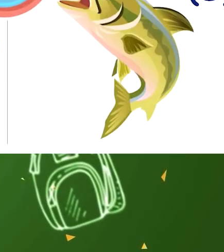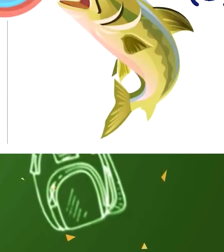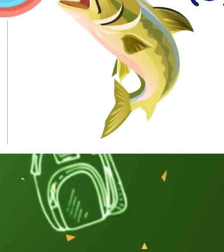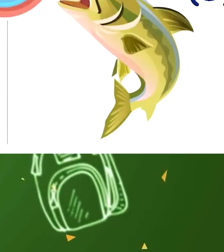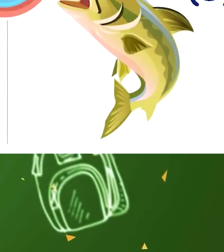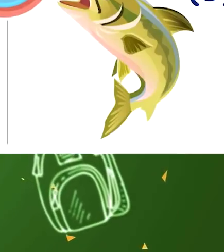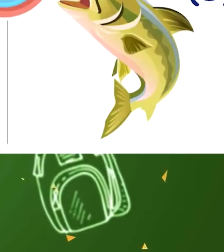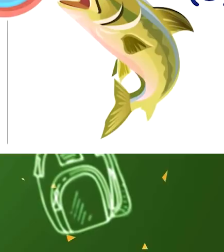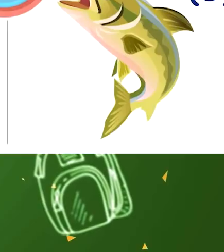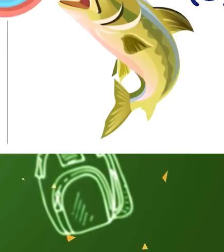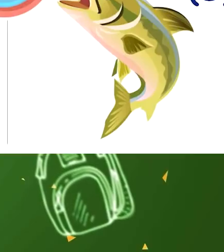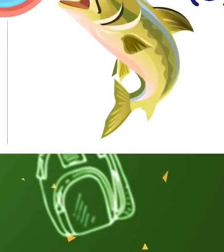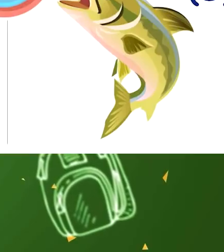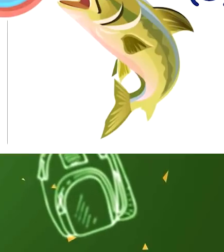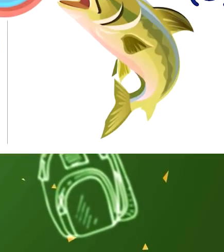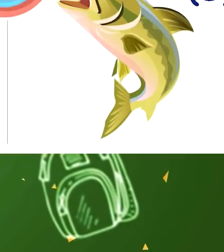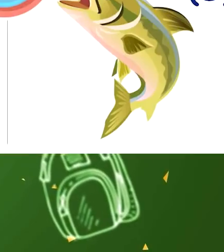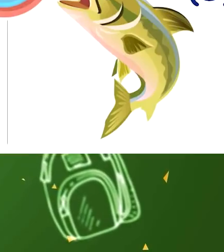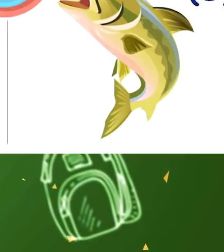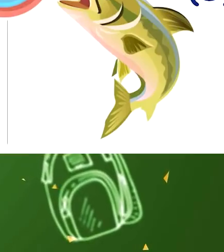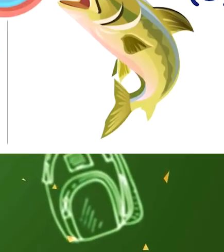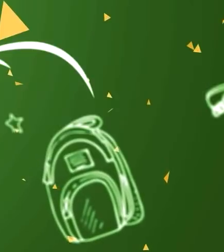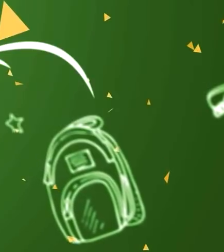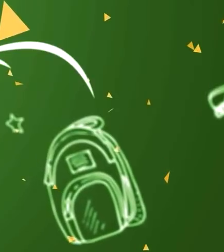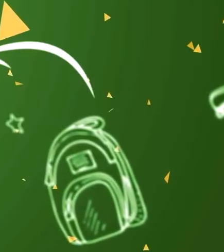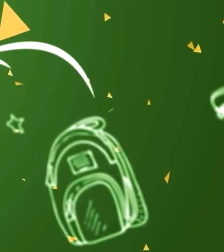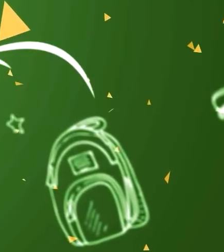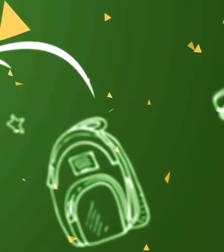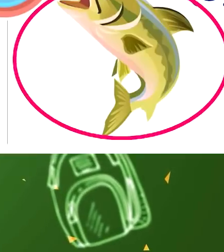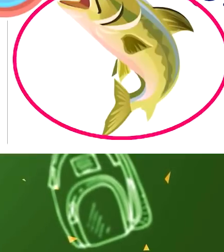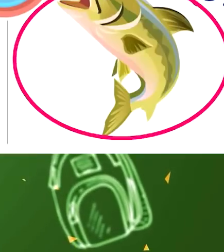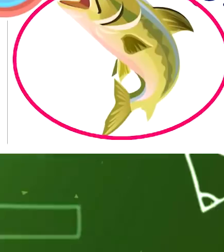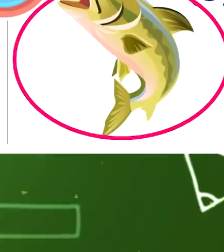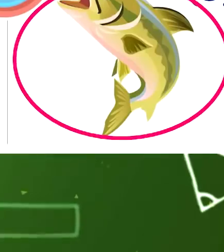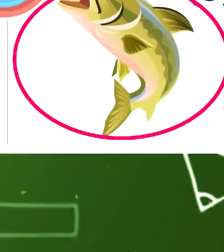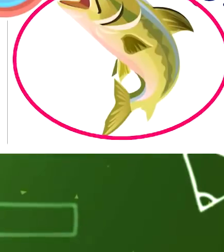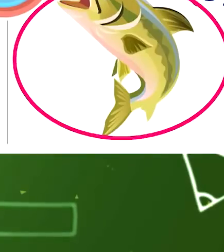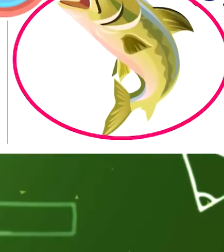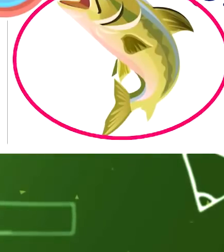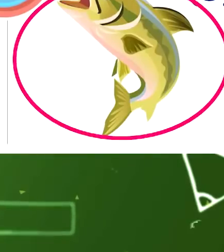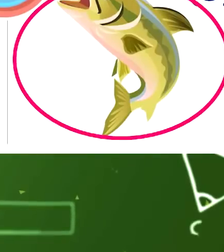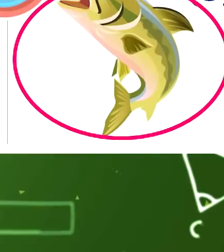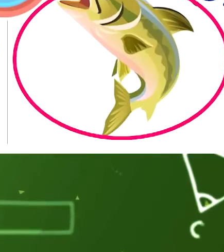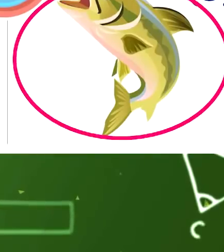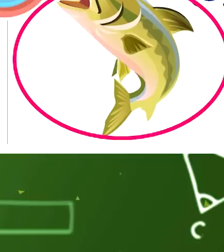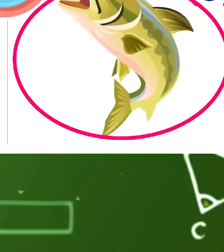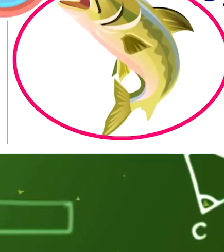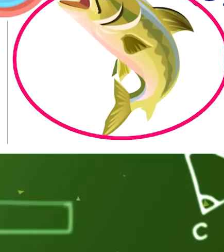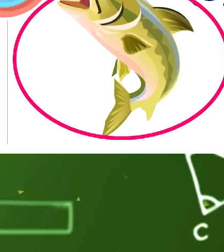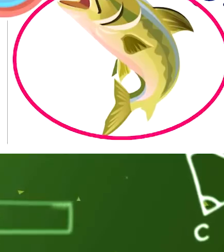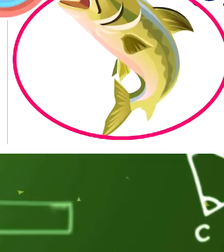As respostas certas são B e D. B, carne.